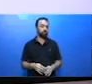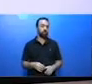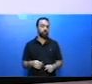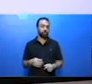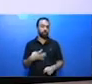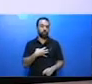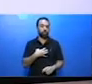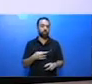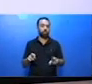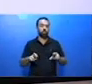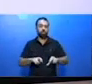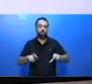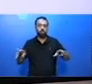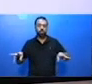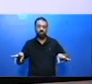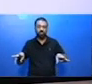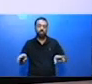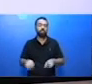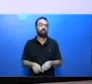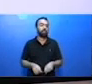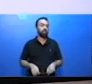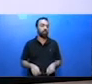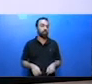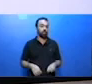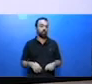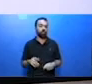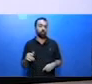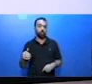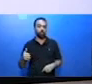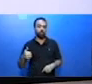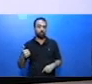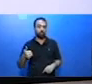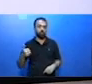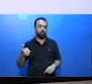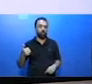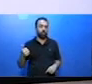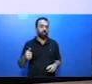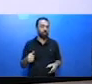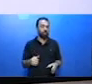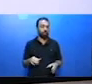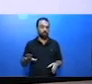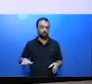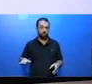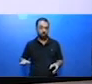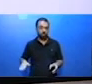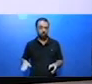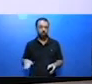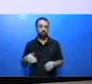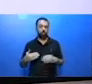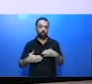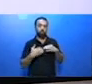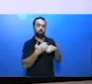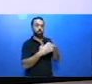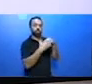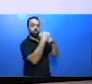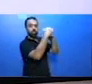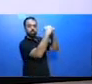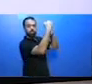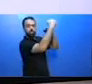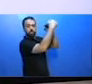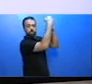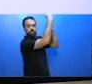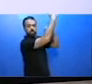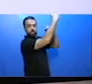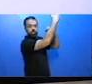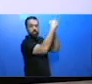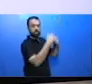forma. Meninos menores para os maiores. Como será que